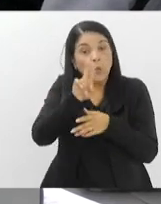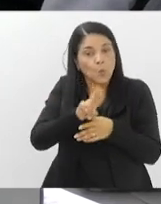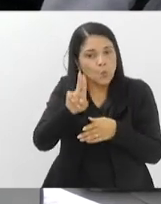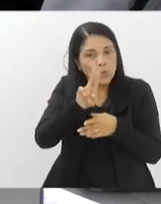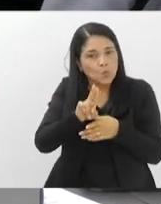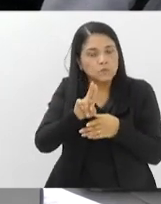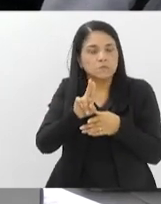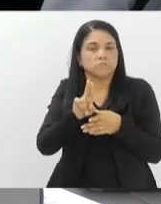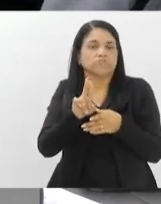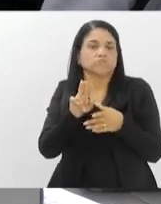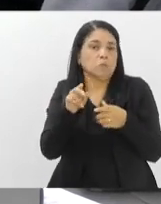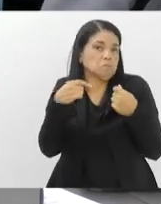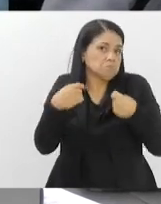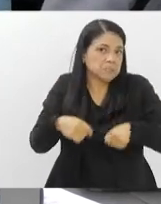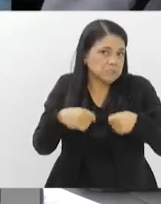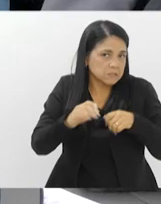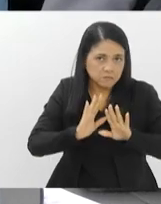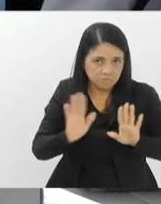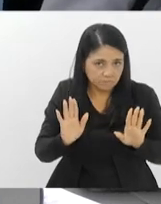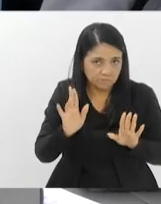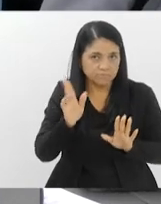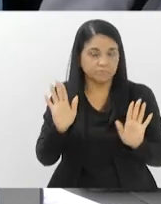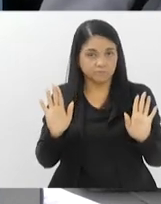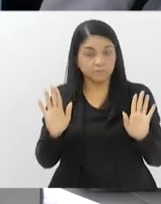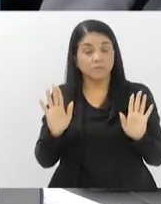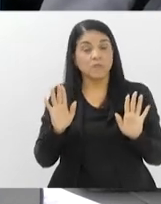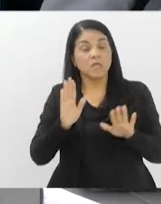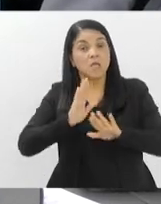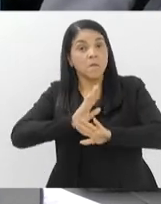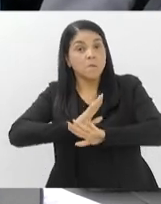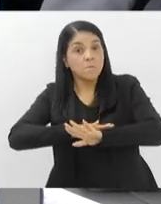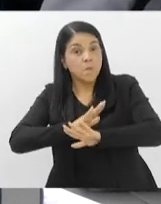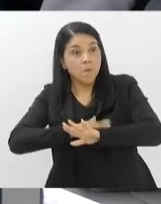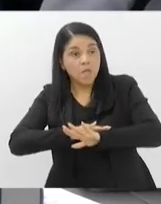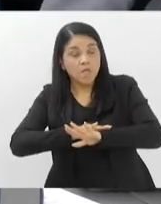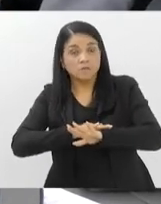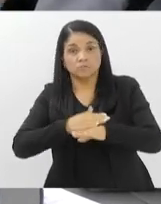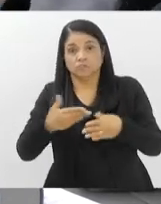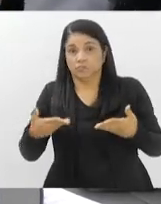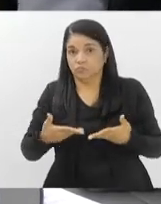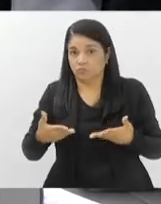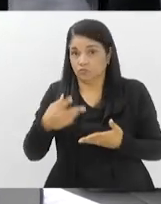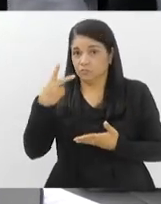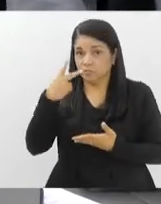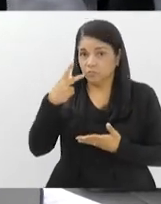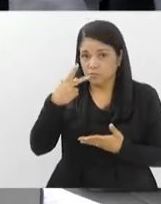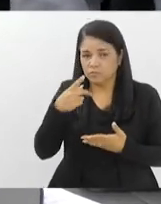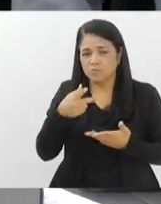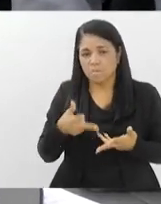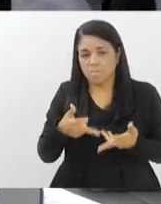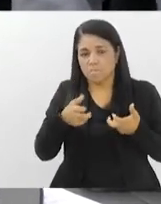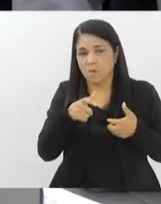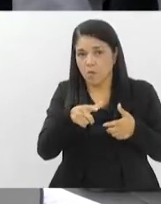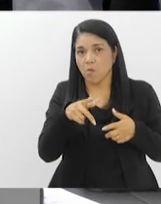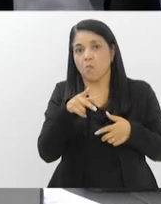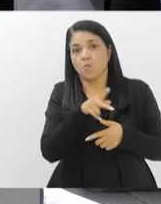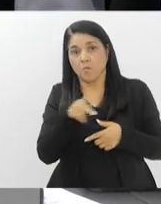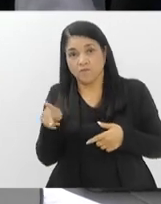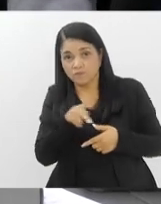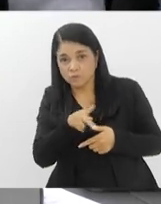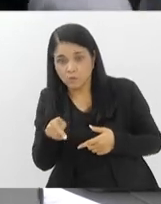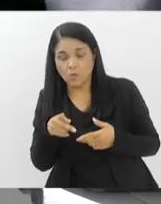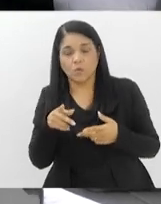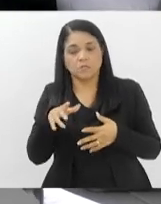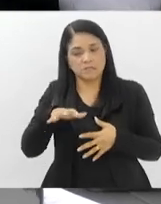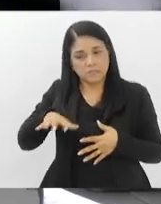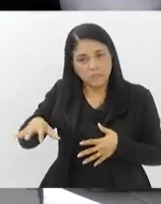quiser. Agora, neste momento político, nós vimos a questão dos professores, nós vimos vários outros setores